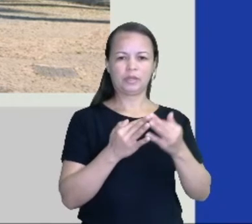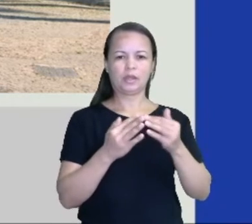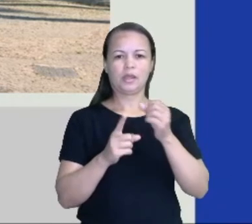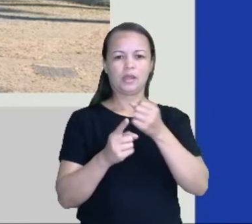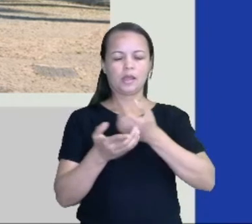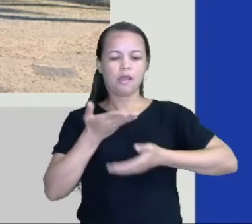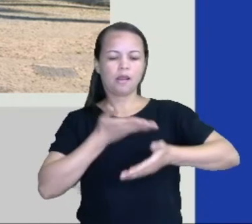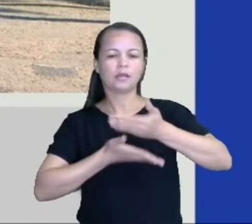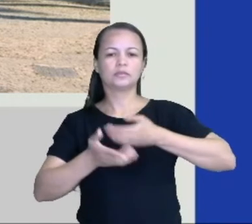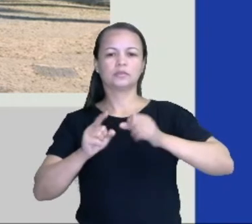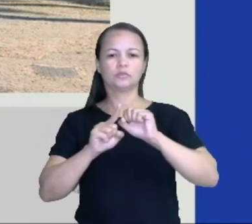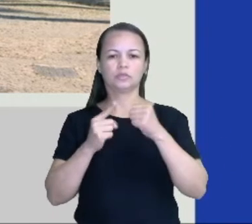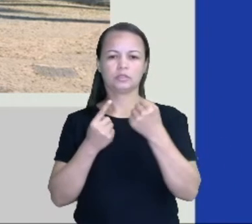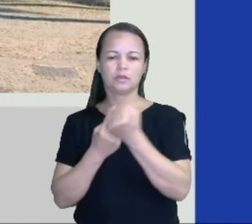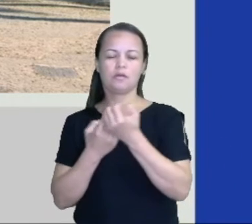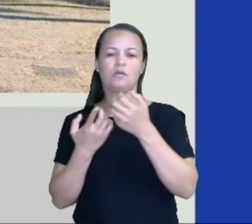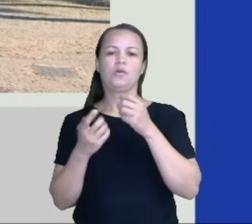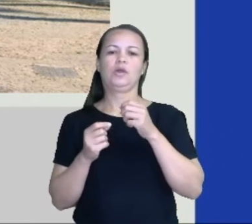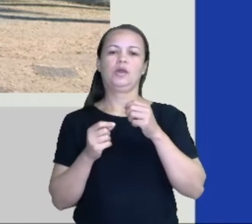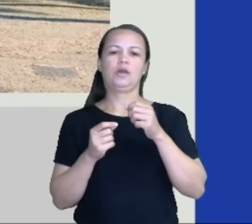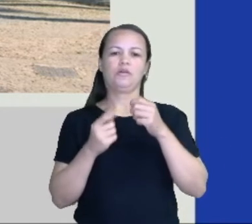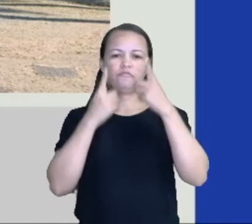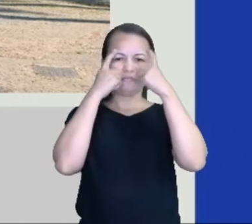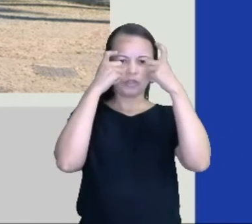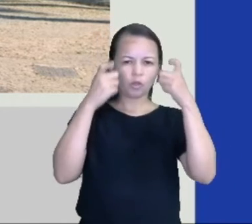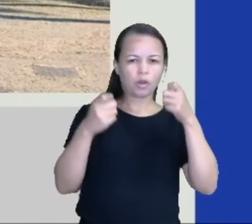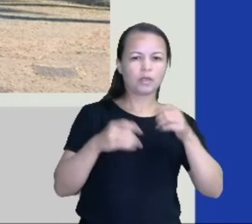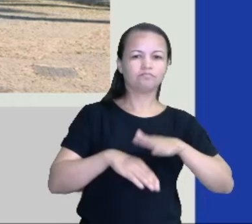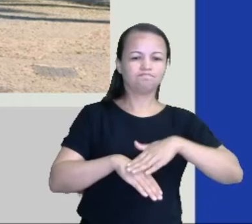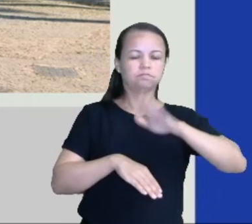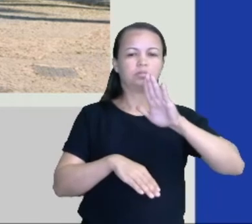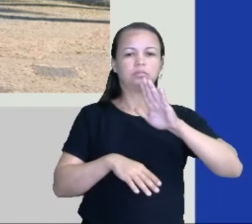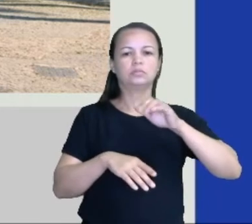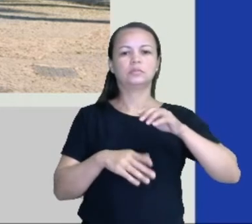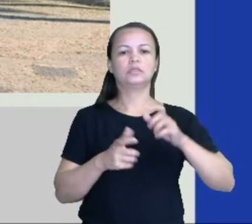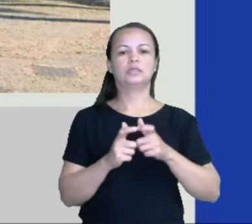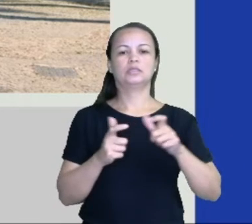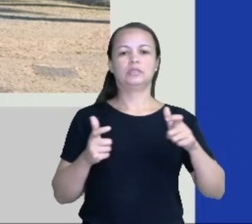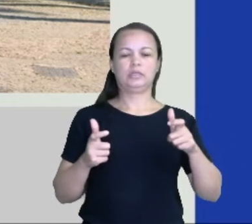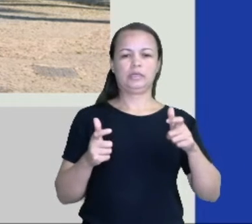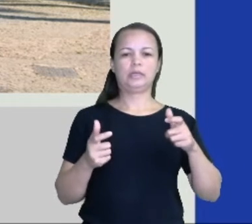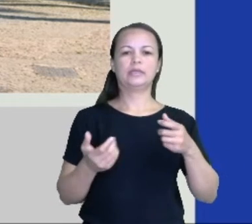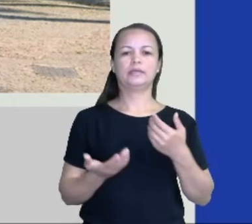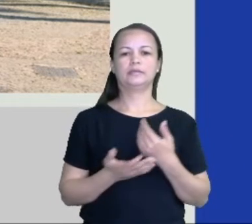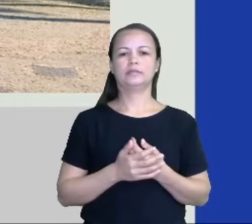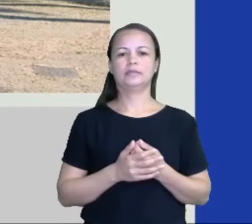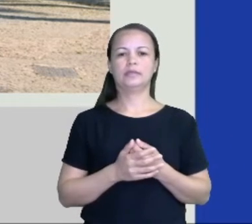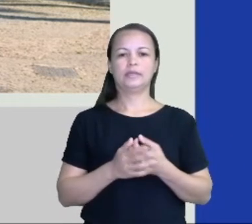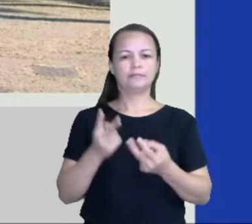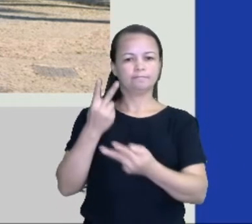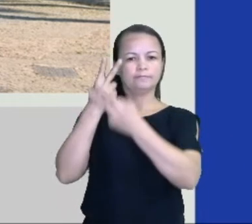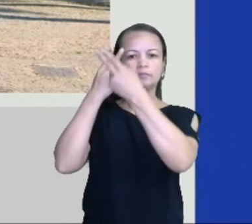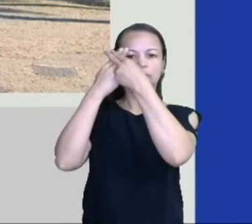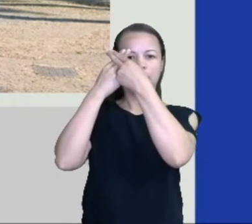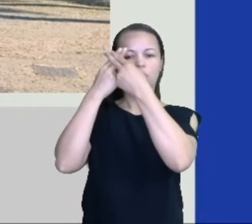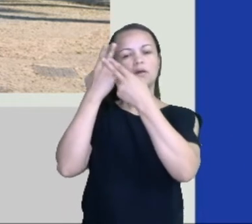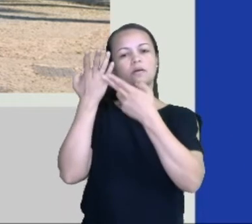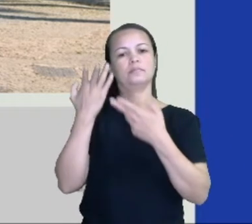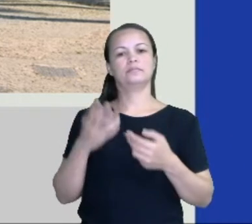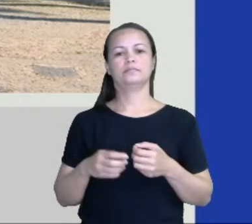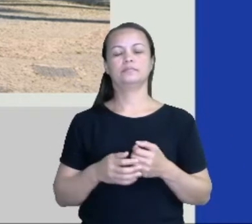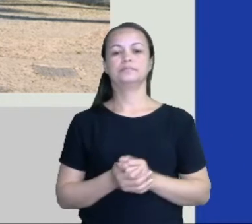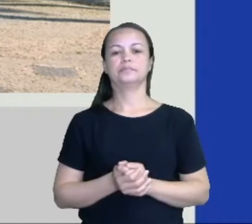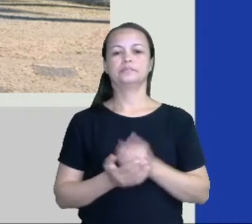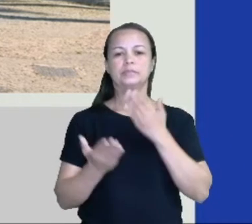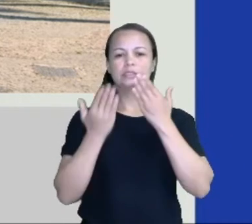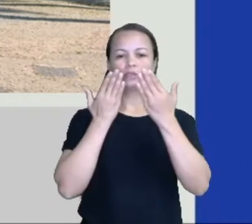sociais, aumenta a violência e o trabalho informal e causa traumas psicológicos. Ou seja, quando a pessoa ela